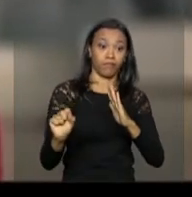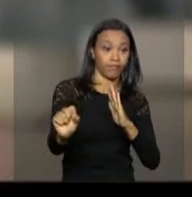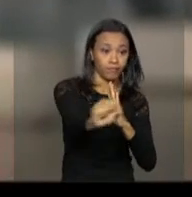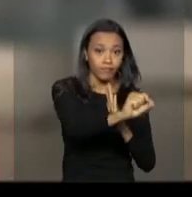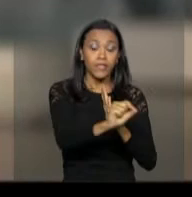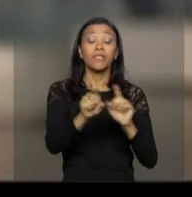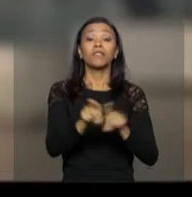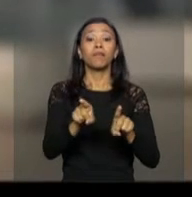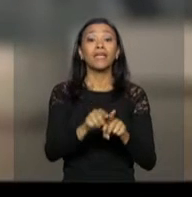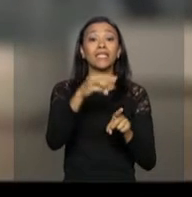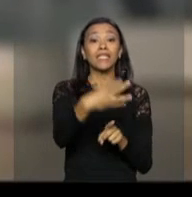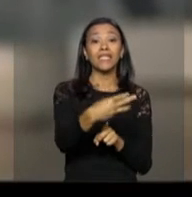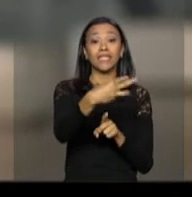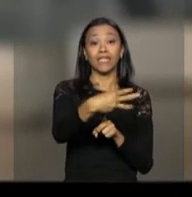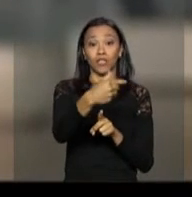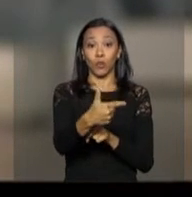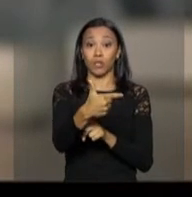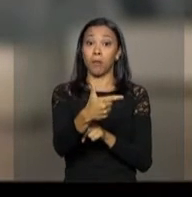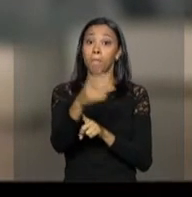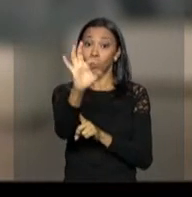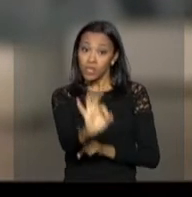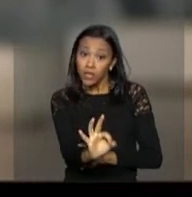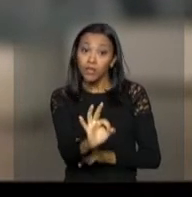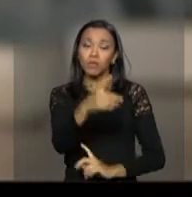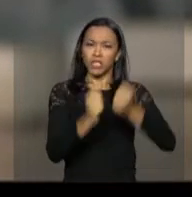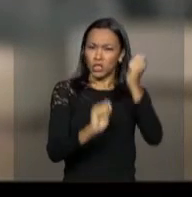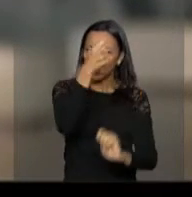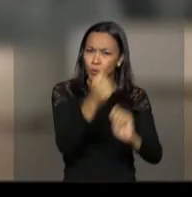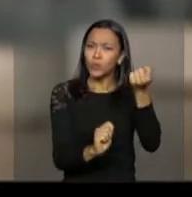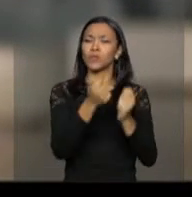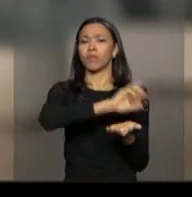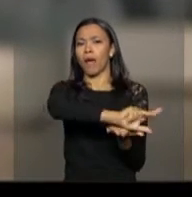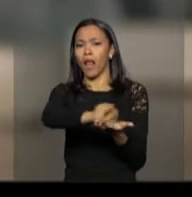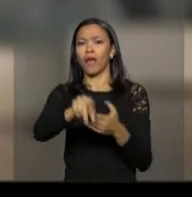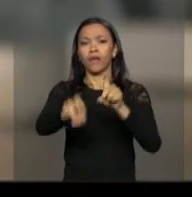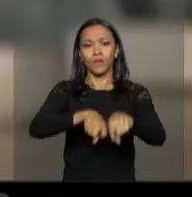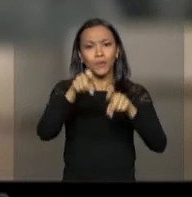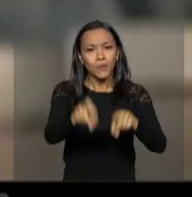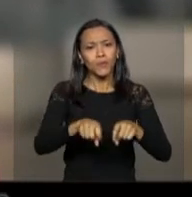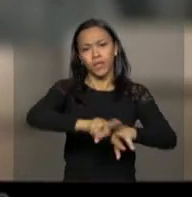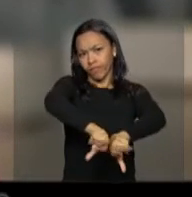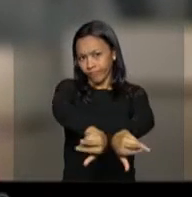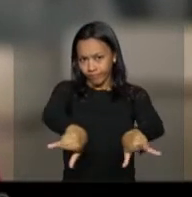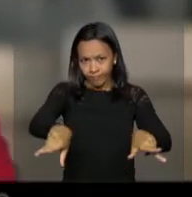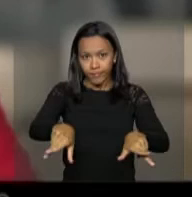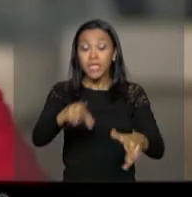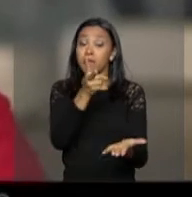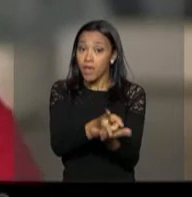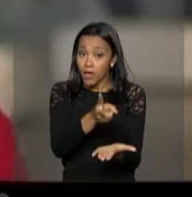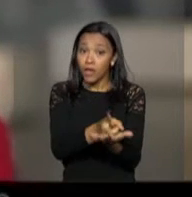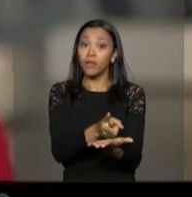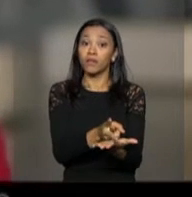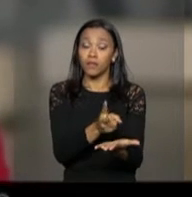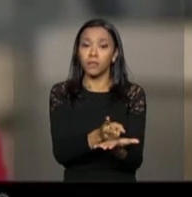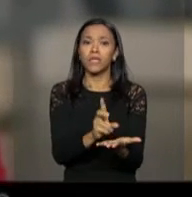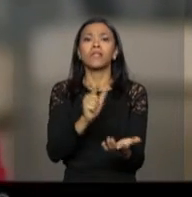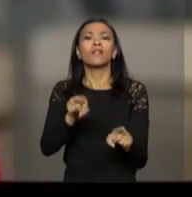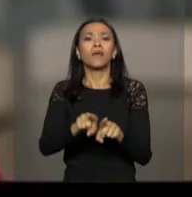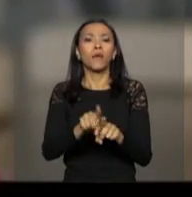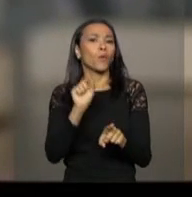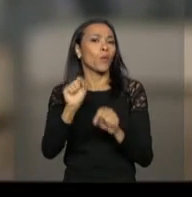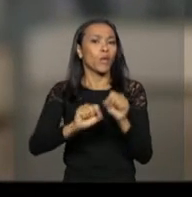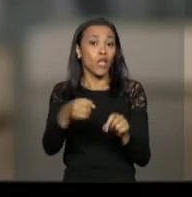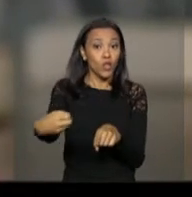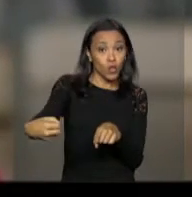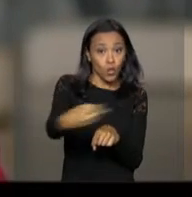até 32% para a indústria, a agricultura, o comércio e serviços. Ao mesmo tempo, com a entrada em operação